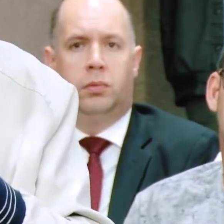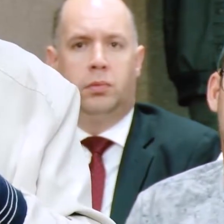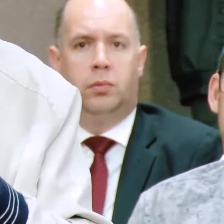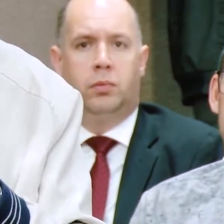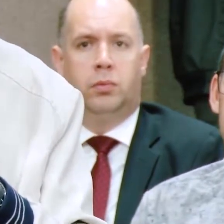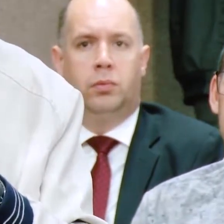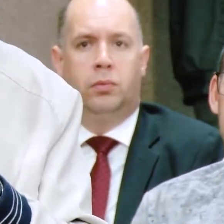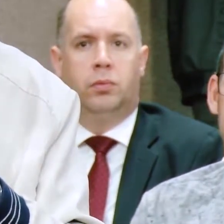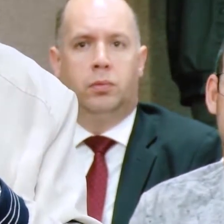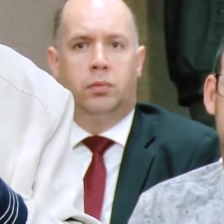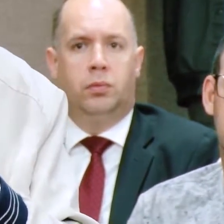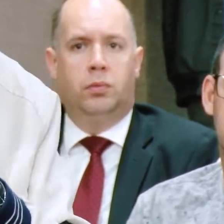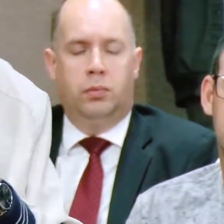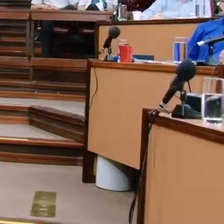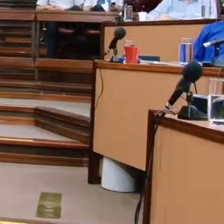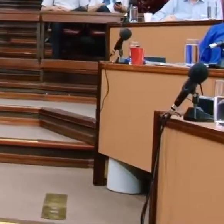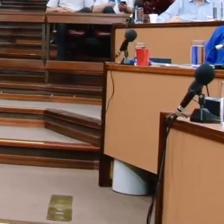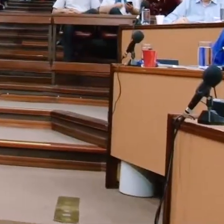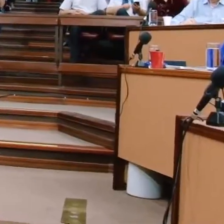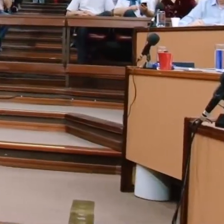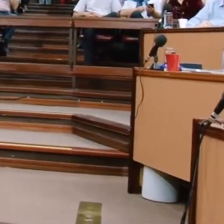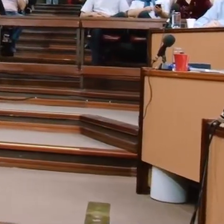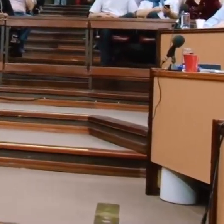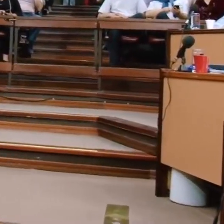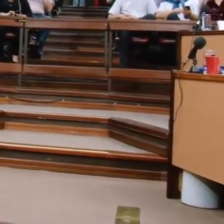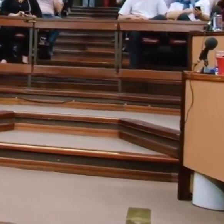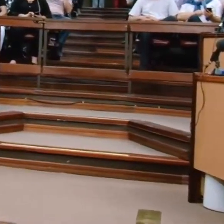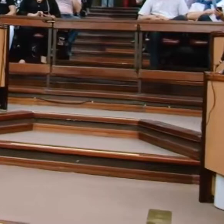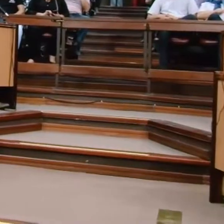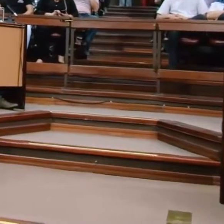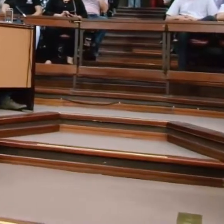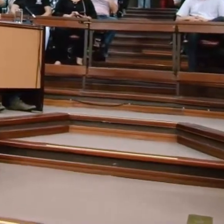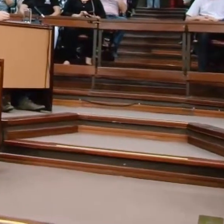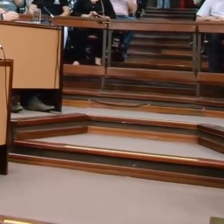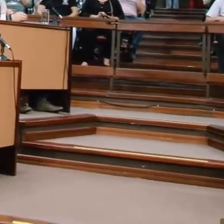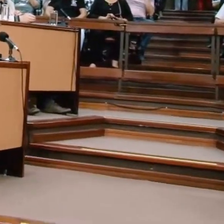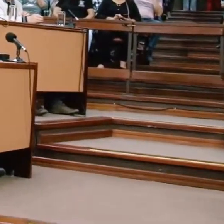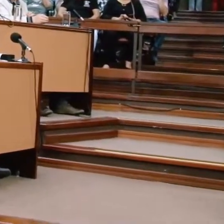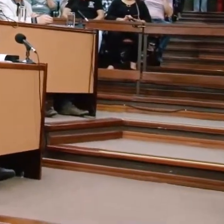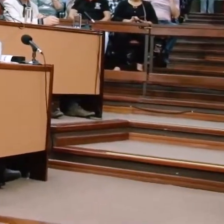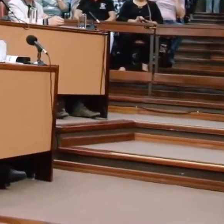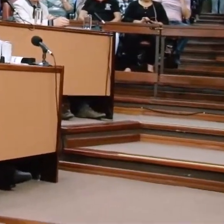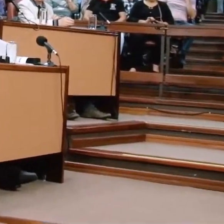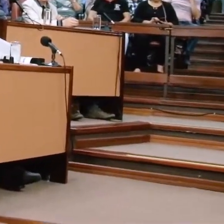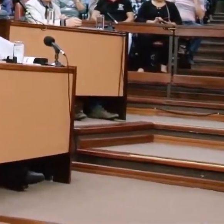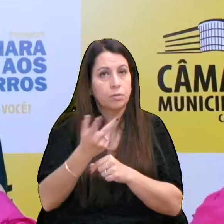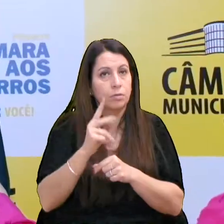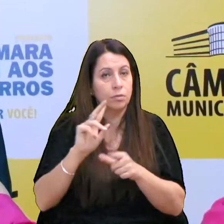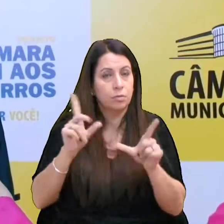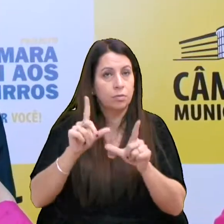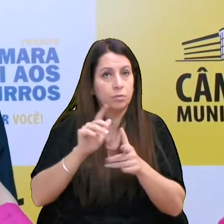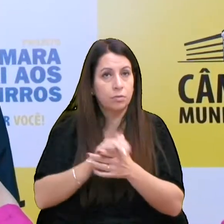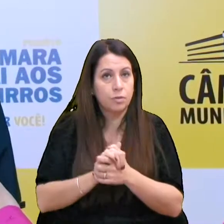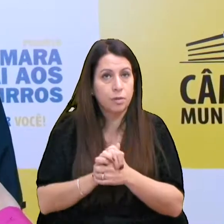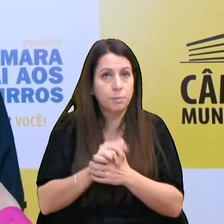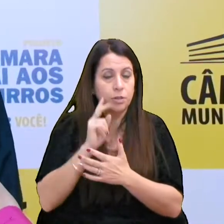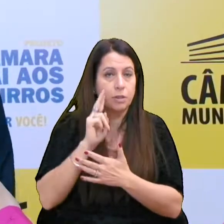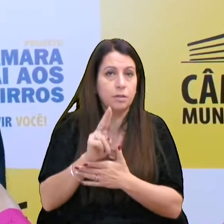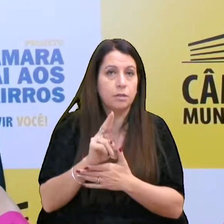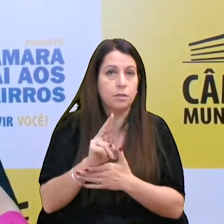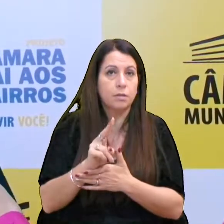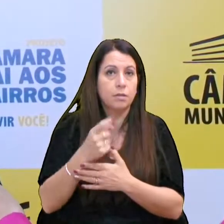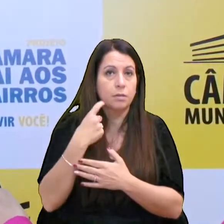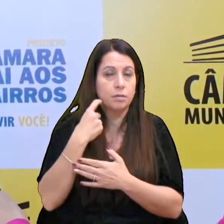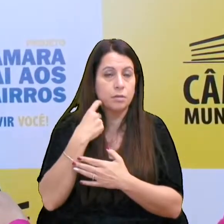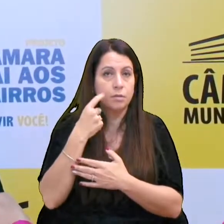adiamento por cinco dias que foi aprovado por unanimidade a de lojas ç fica nós na sexta-feira